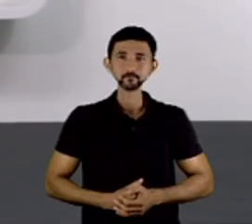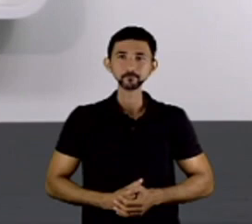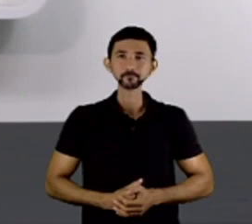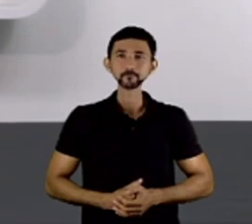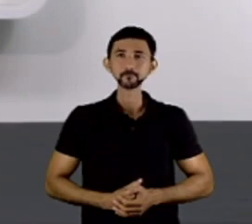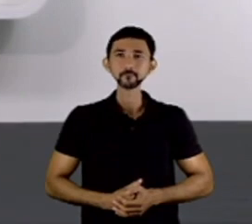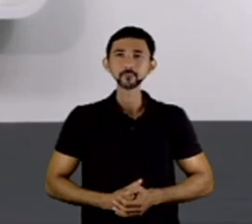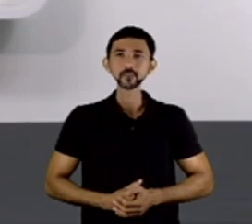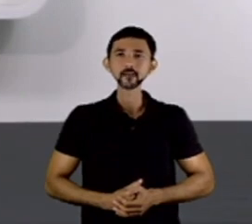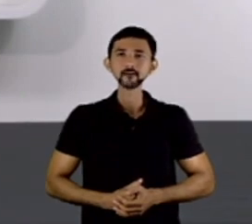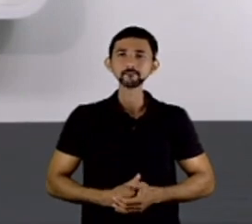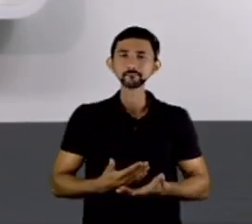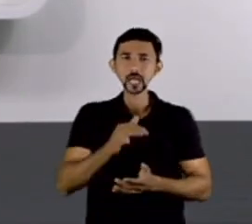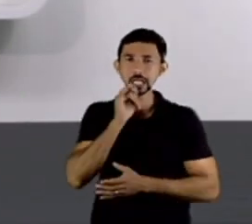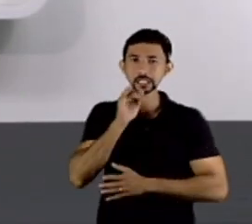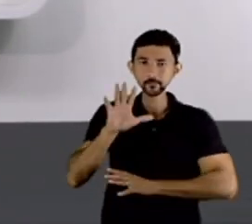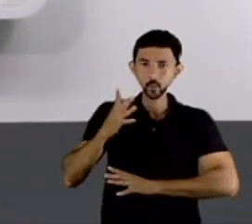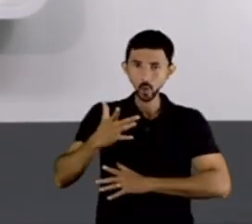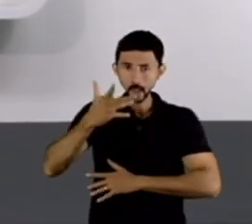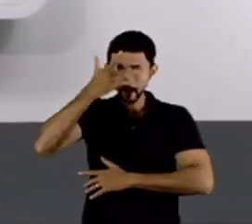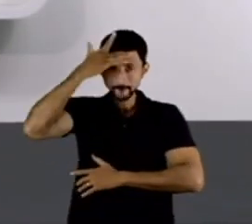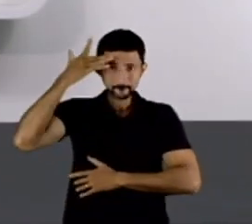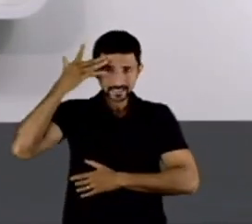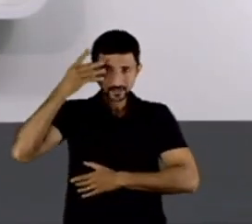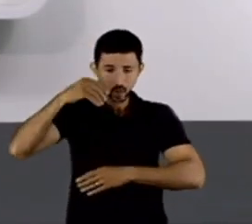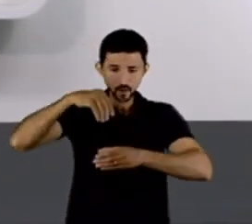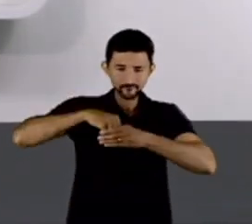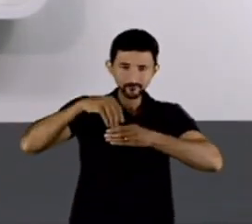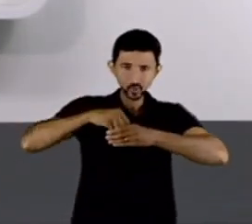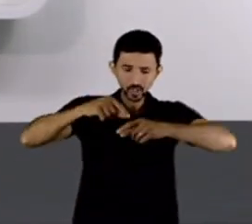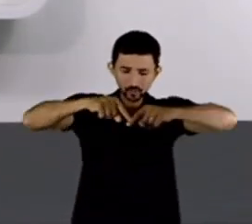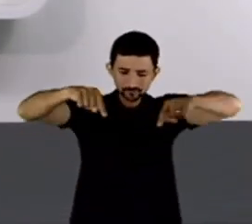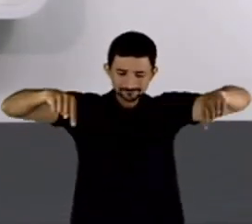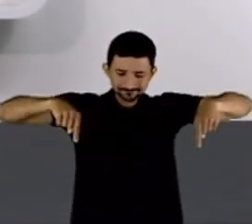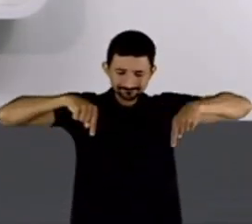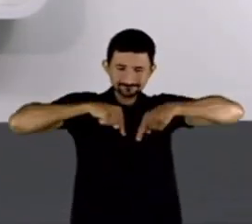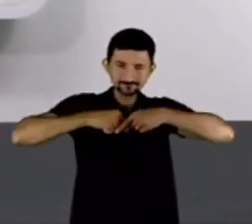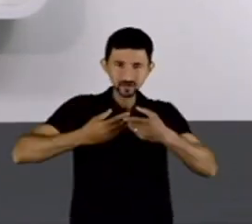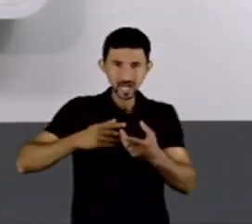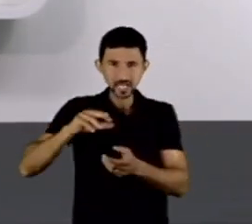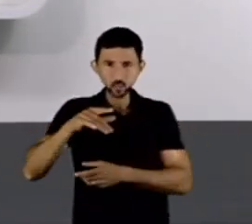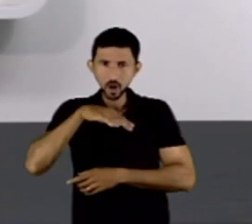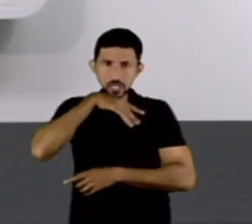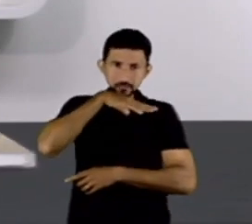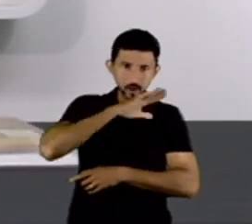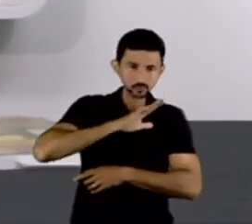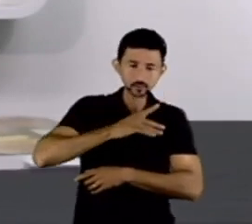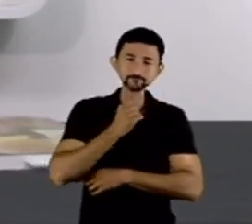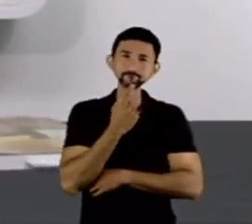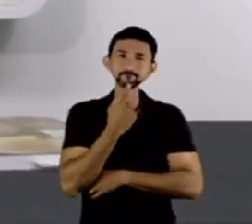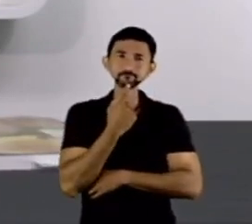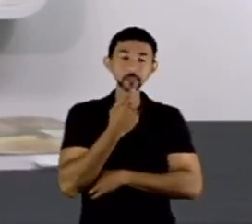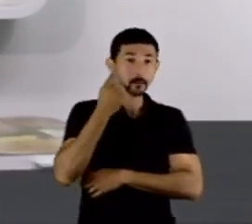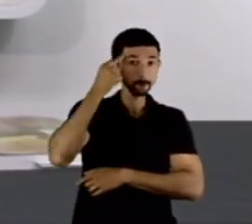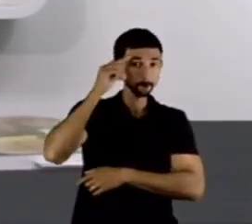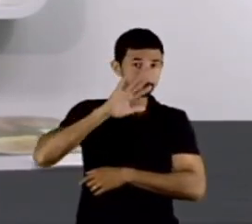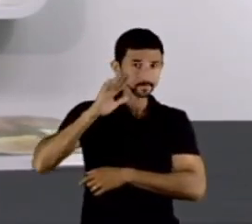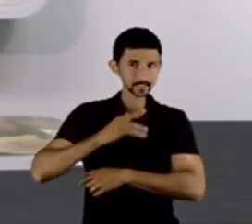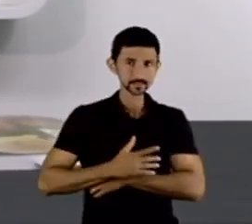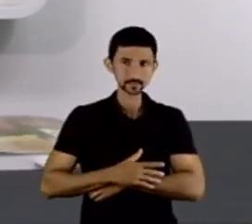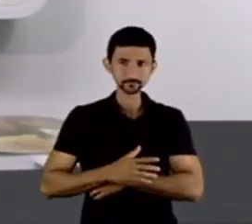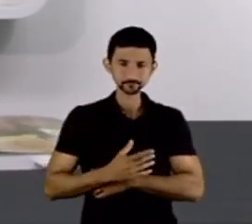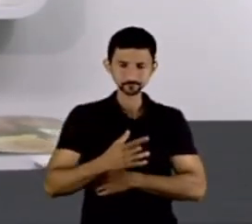favor. Não é que os eleitores morassem nos currais, tá? Vamos imaginar um